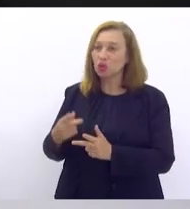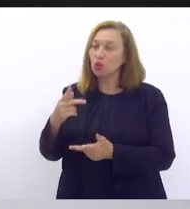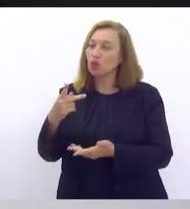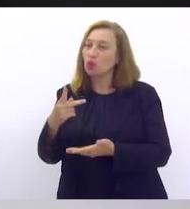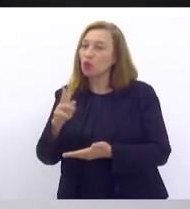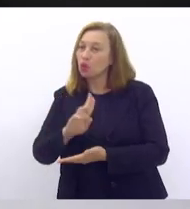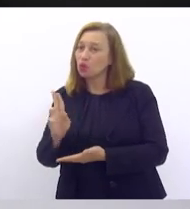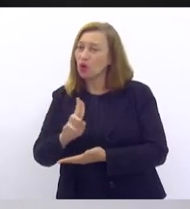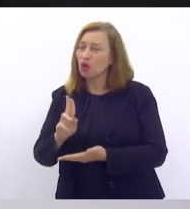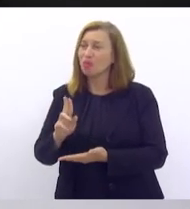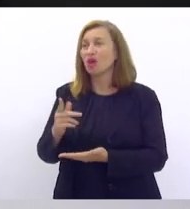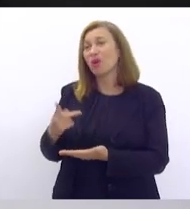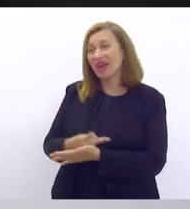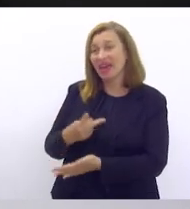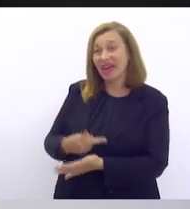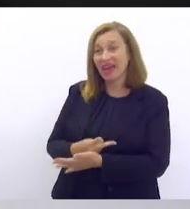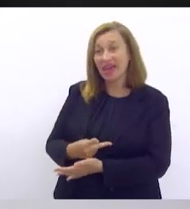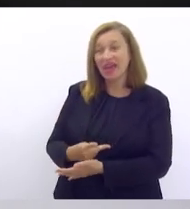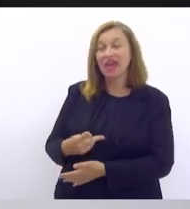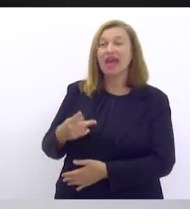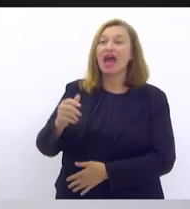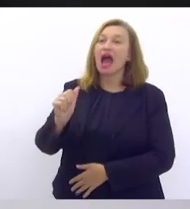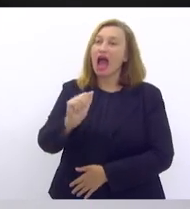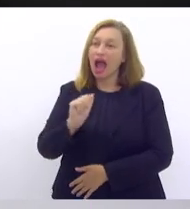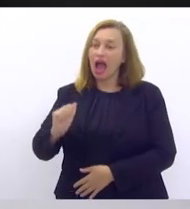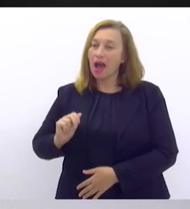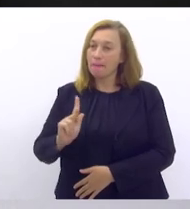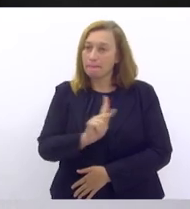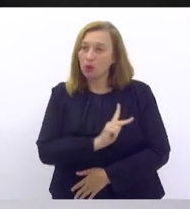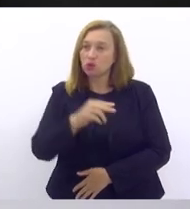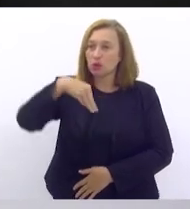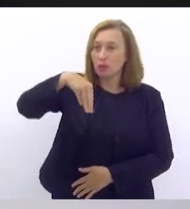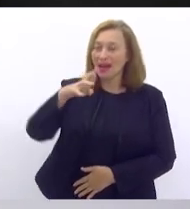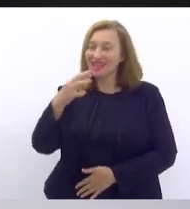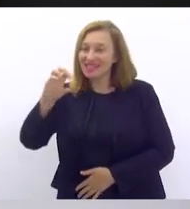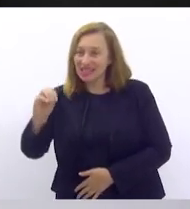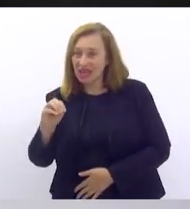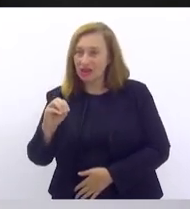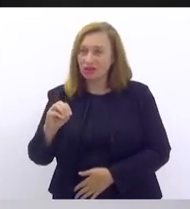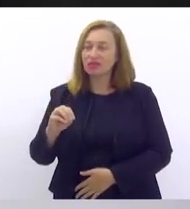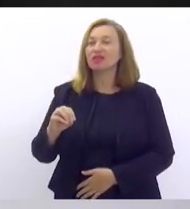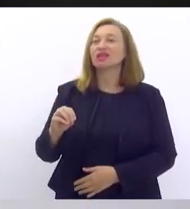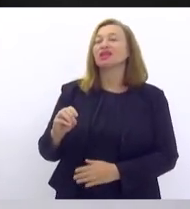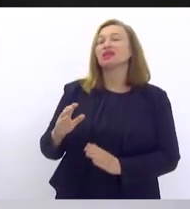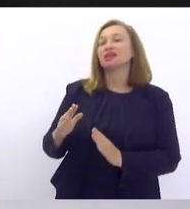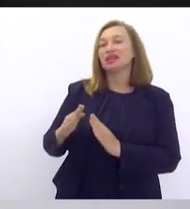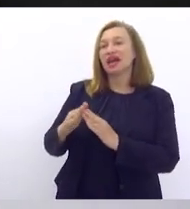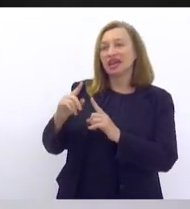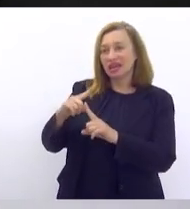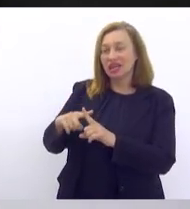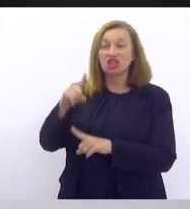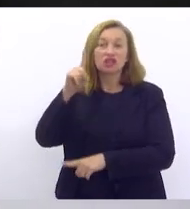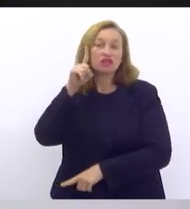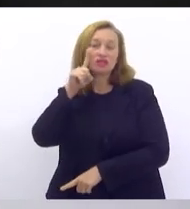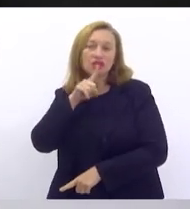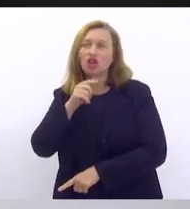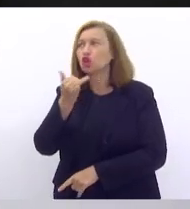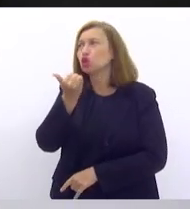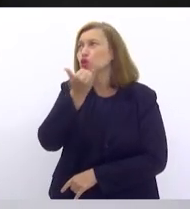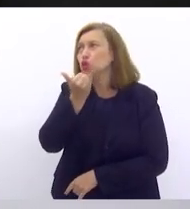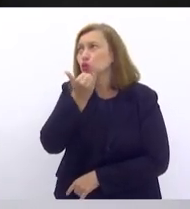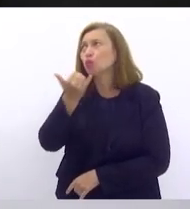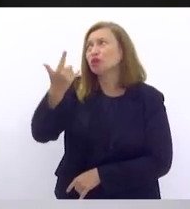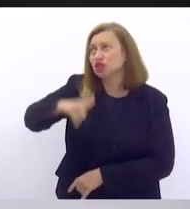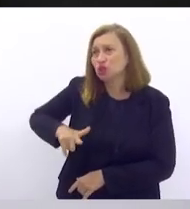falei Marcos, mas não é, meu querido amigo apóstolo Marcelo Almeida da Igreja Ovelha Church, que está aqui. Desculpa, apóstolo, mais uma